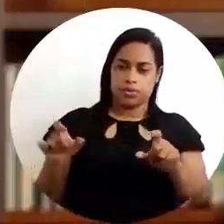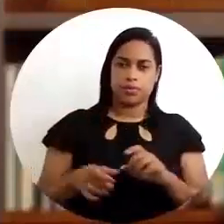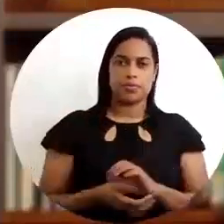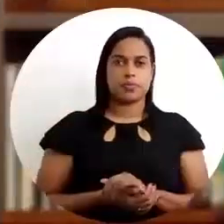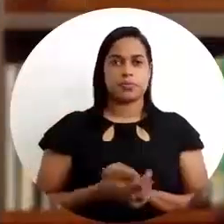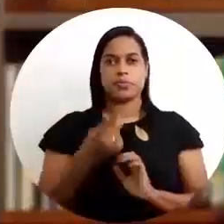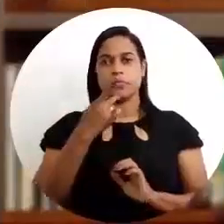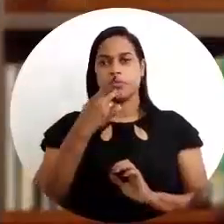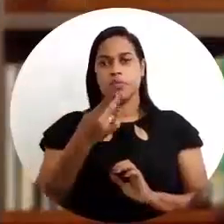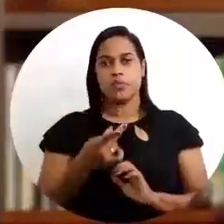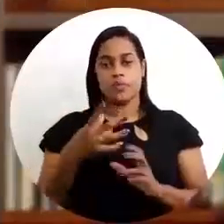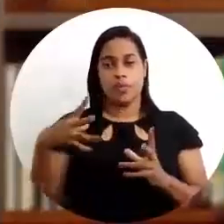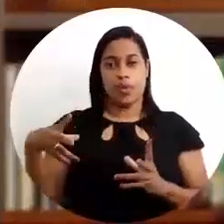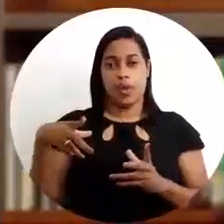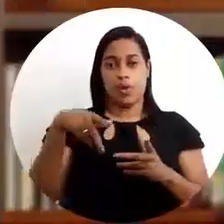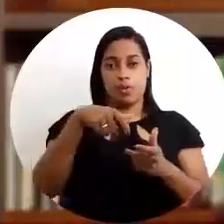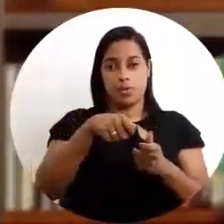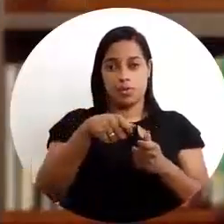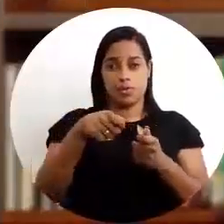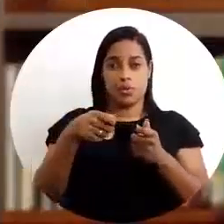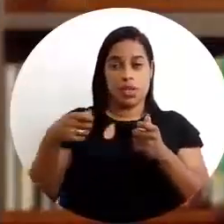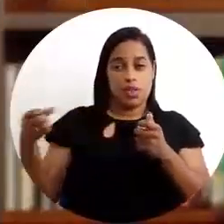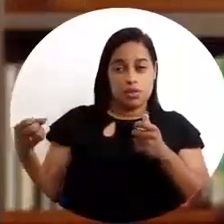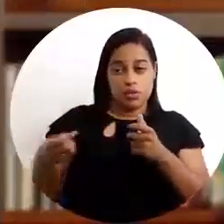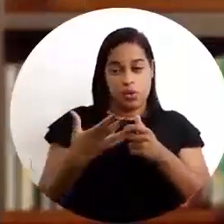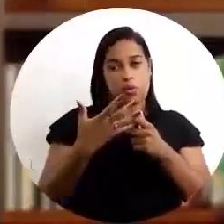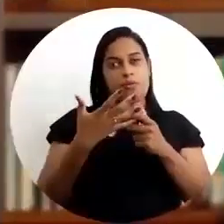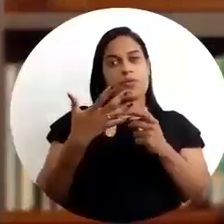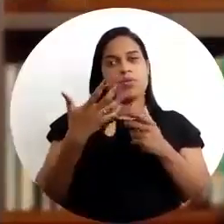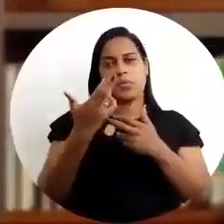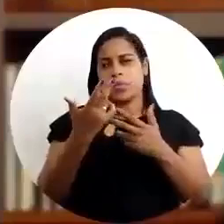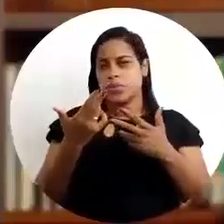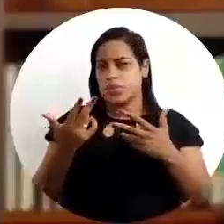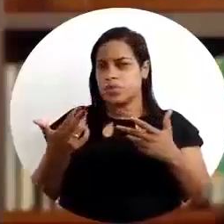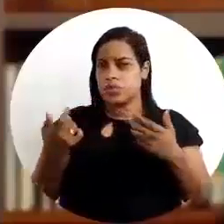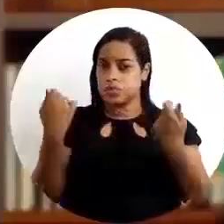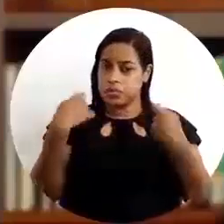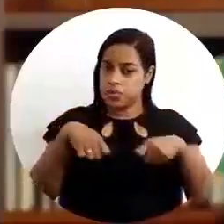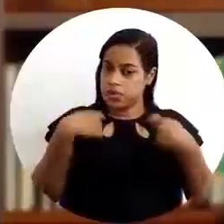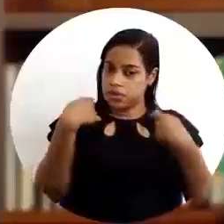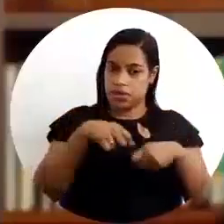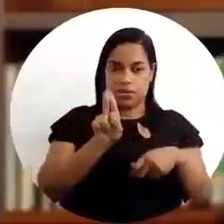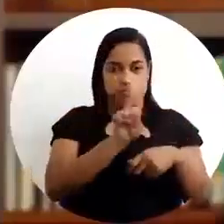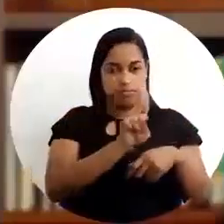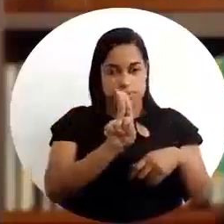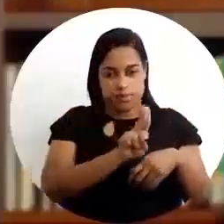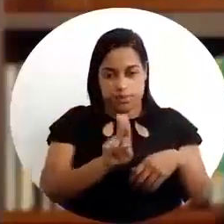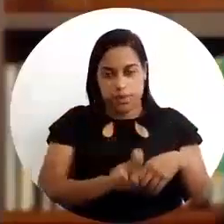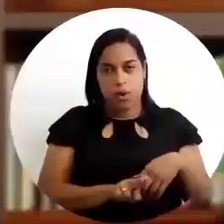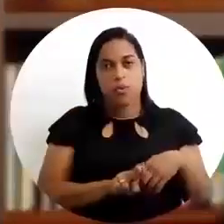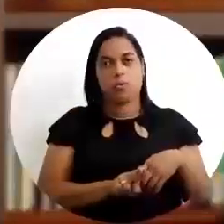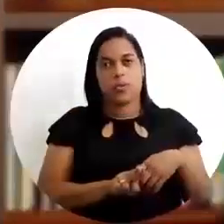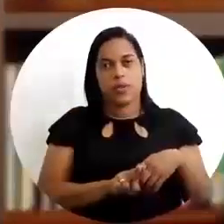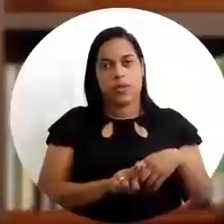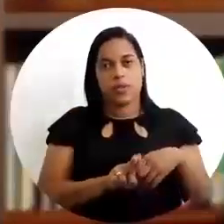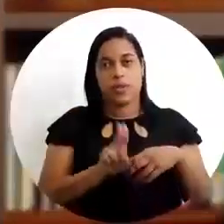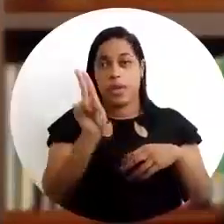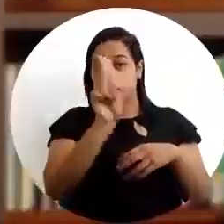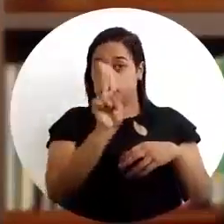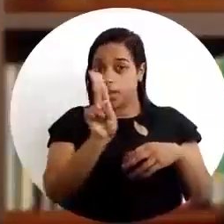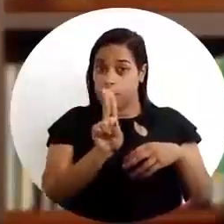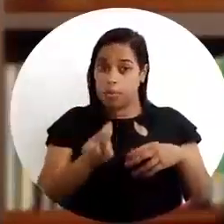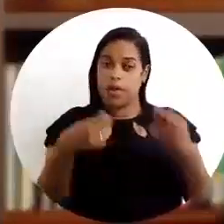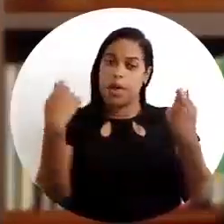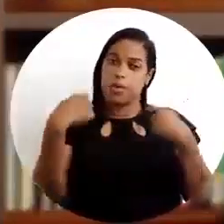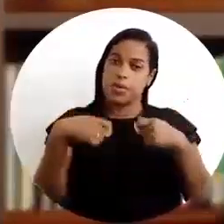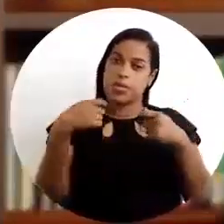que diz assim: o mundo era tão recente que muitas coisas careciam de nome, e para mencioná-las se